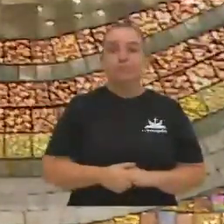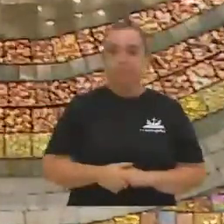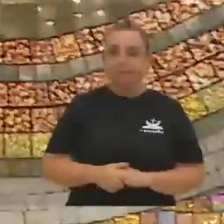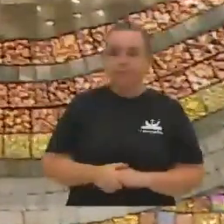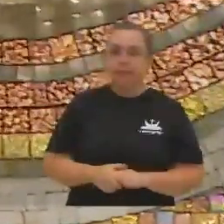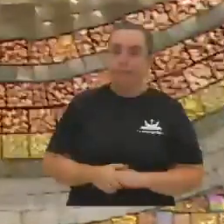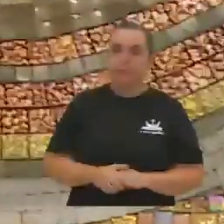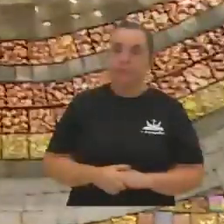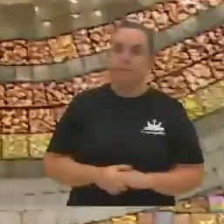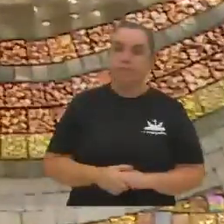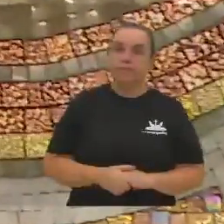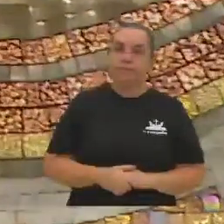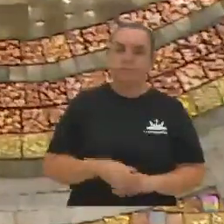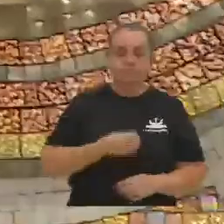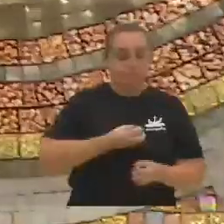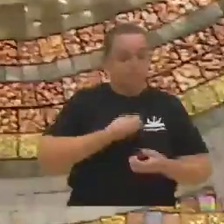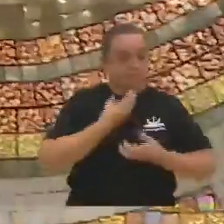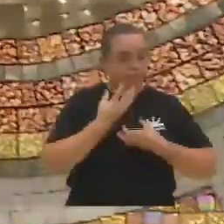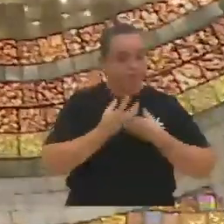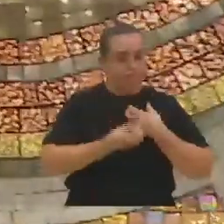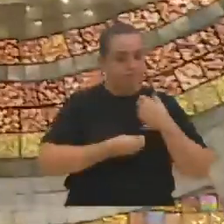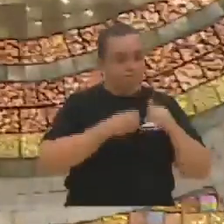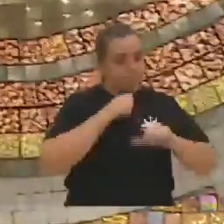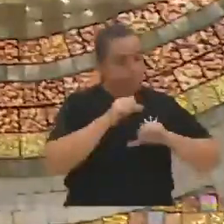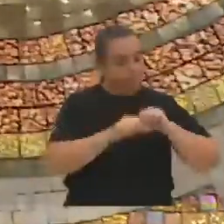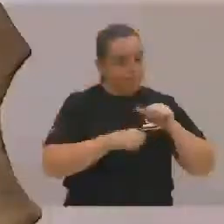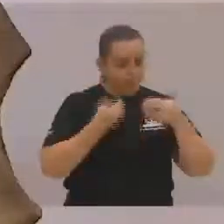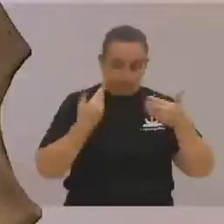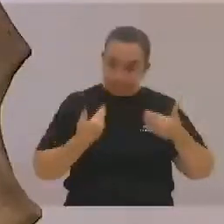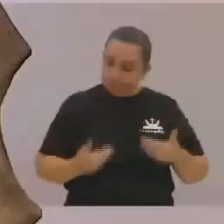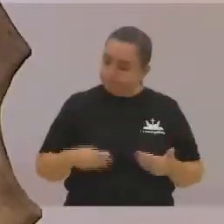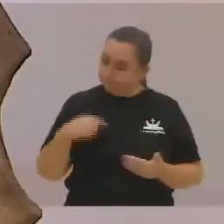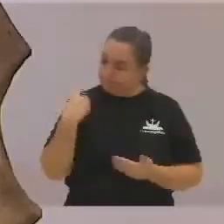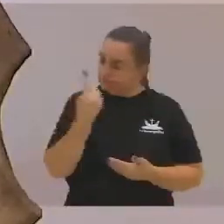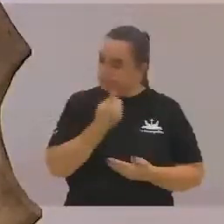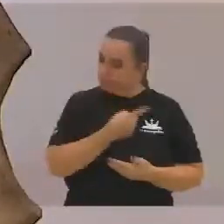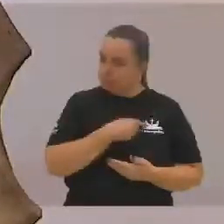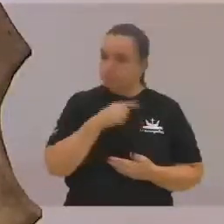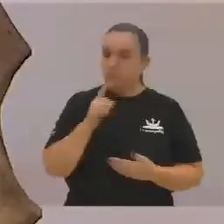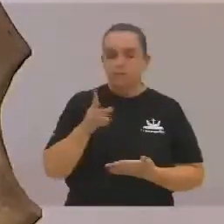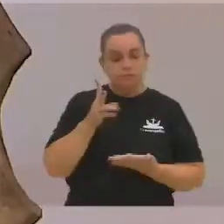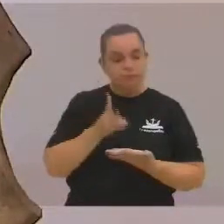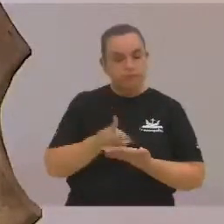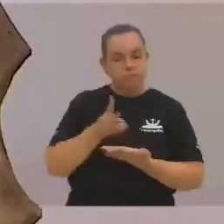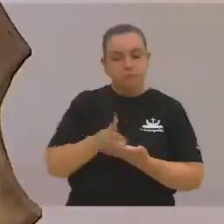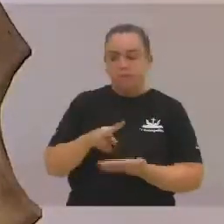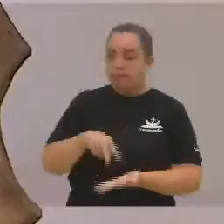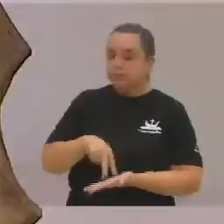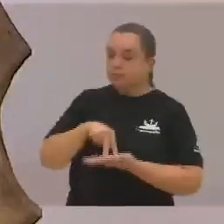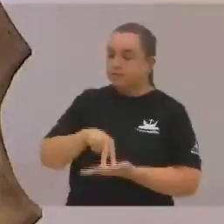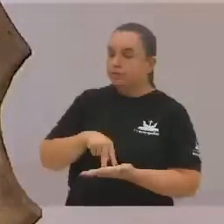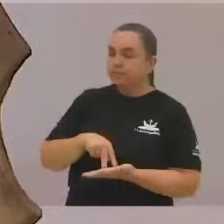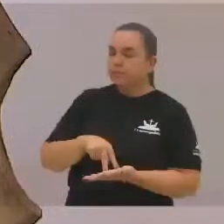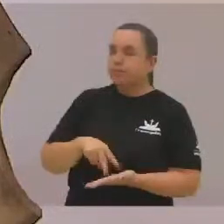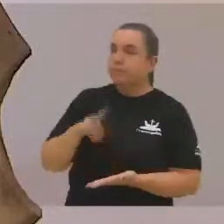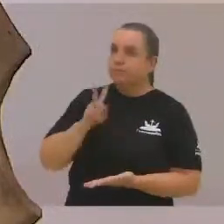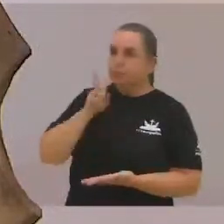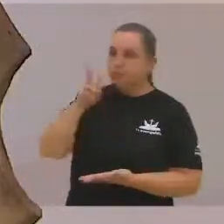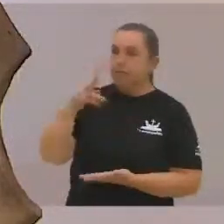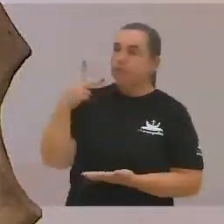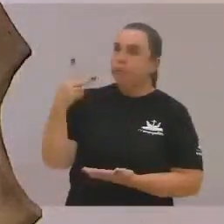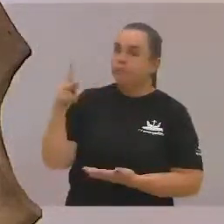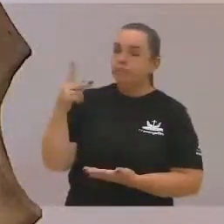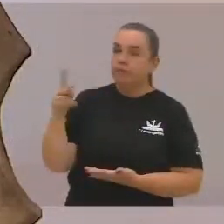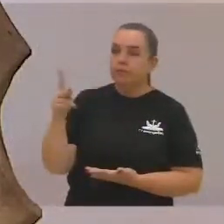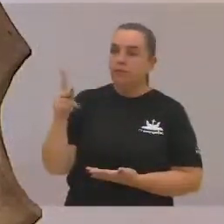Coloque-nos avivados e transformados para permanecermos firmes e fortes